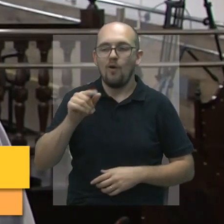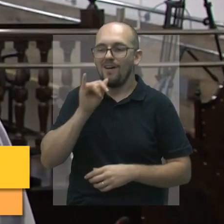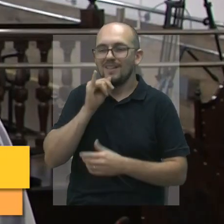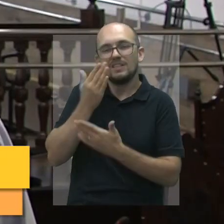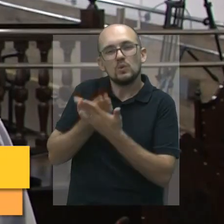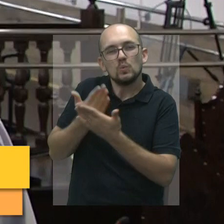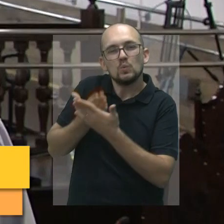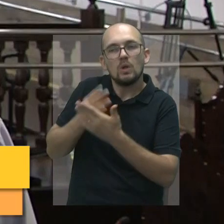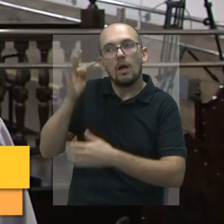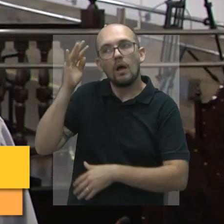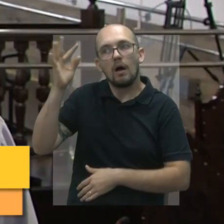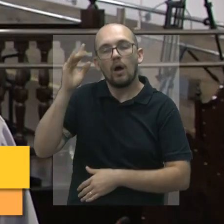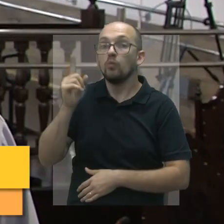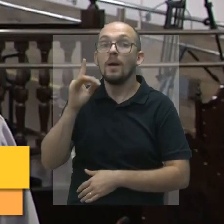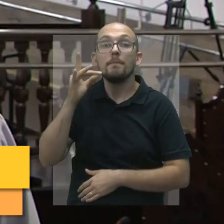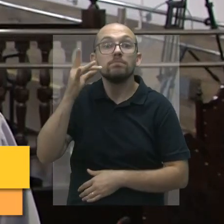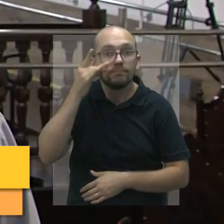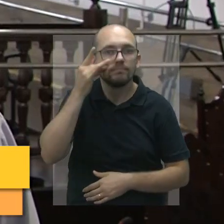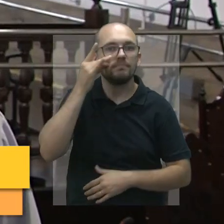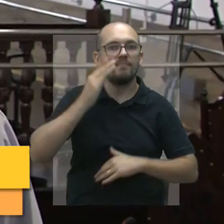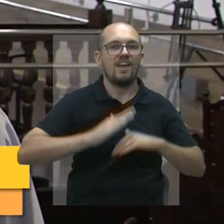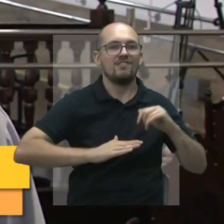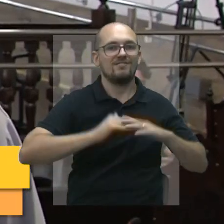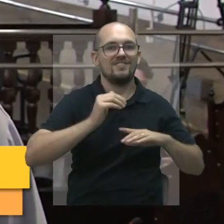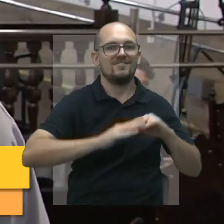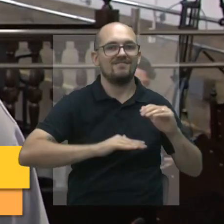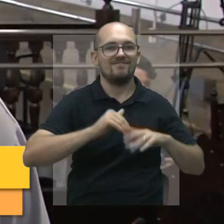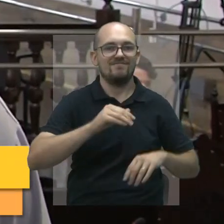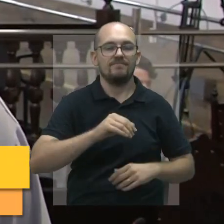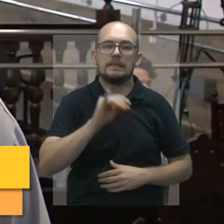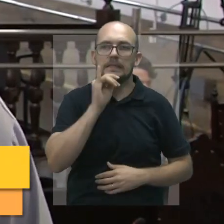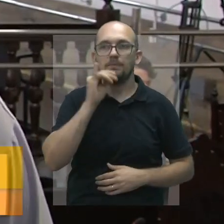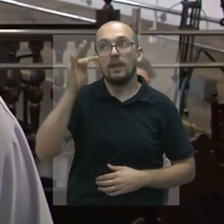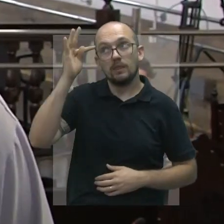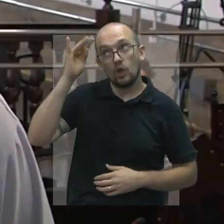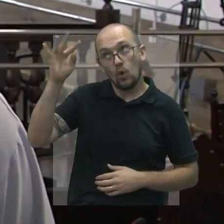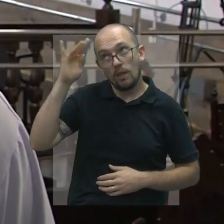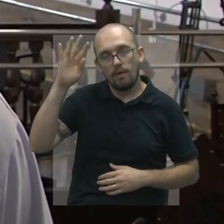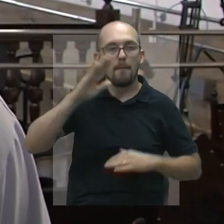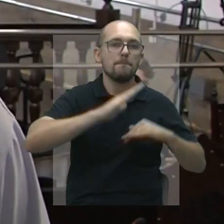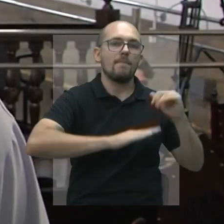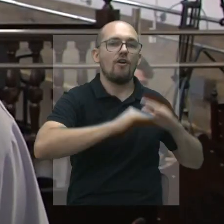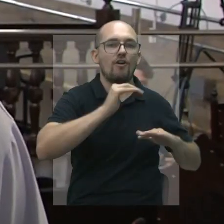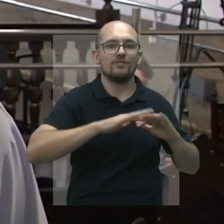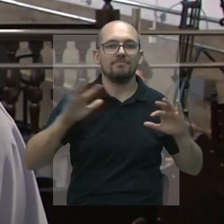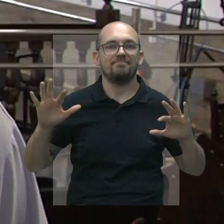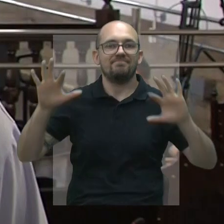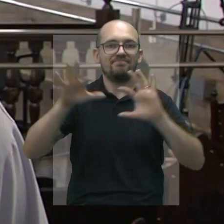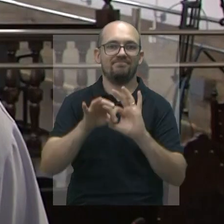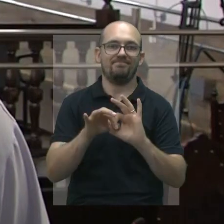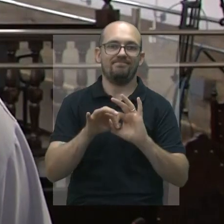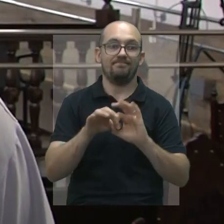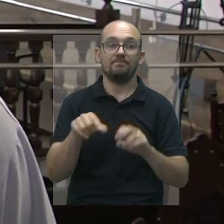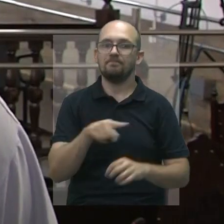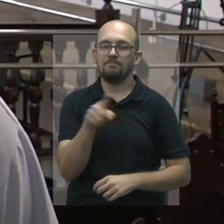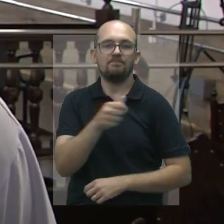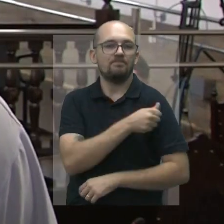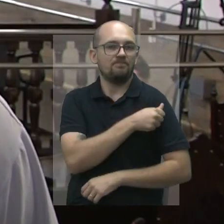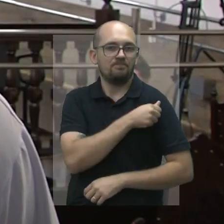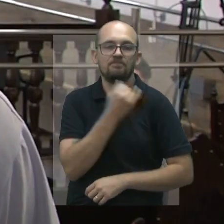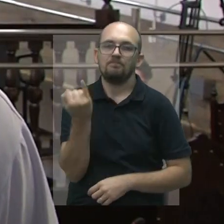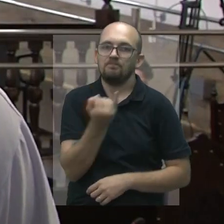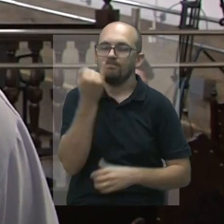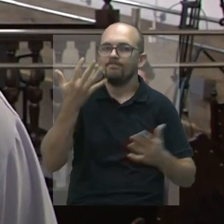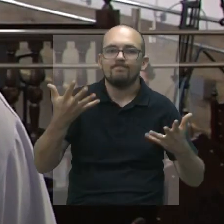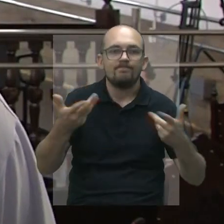e entraram na prática. Aquela situação de teoria e prática. Então, para eles vai ser formidável, porque eles